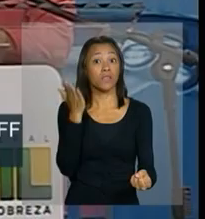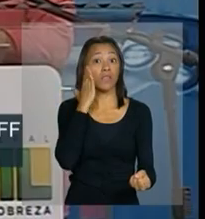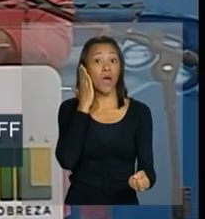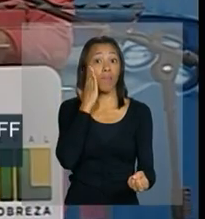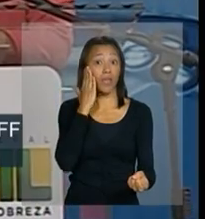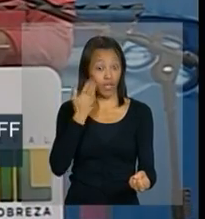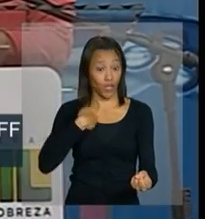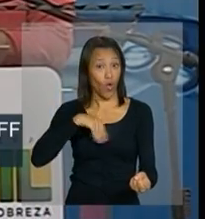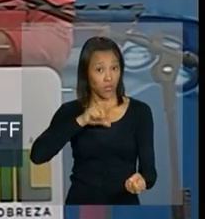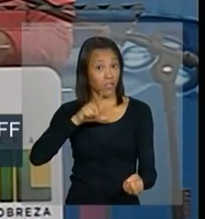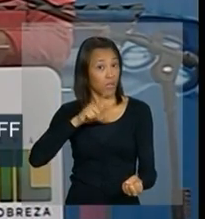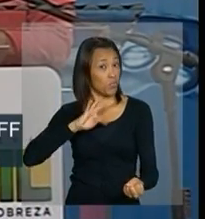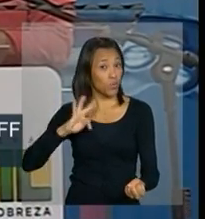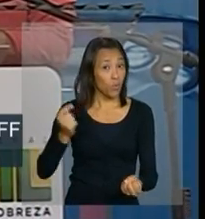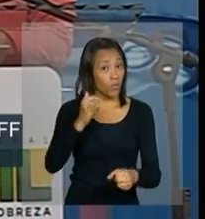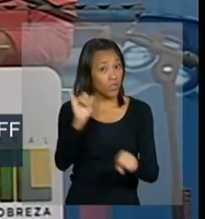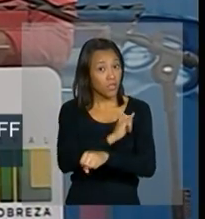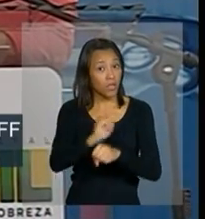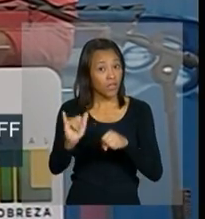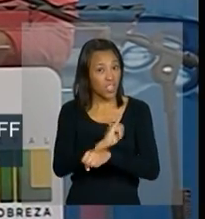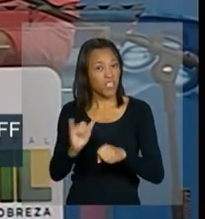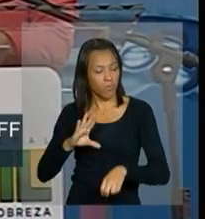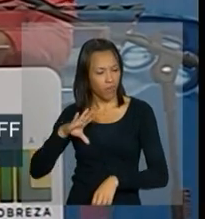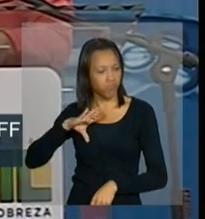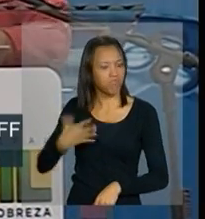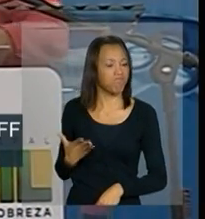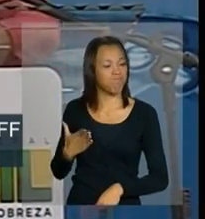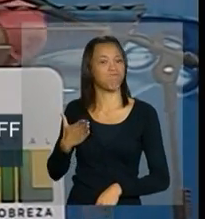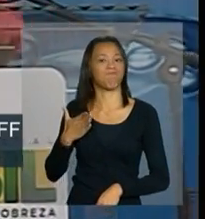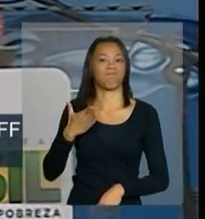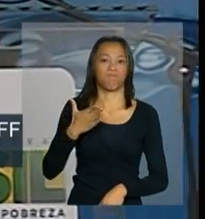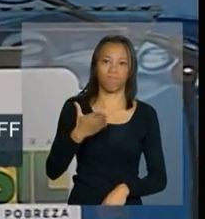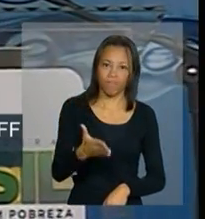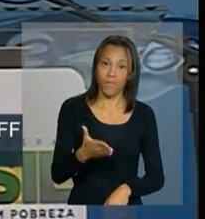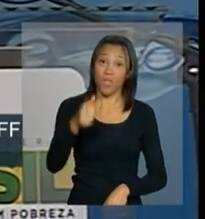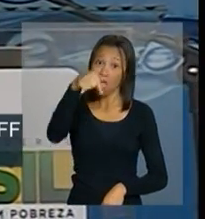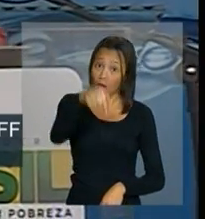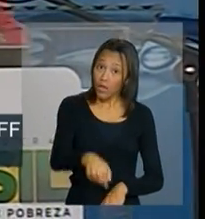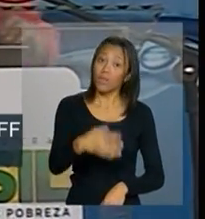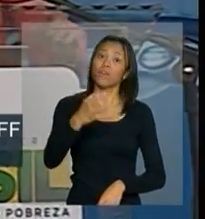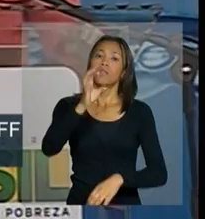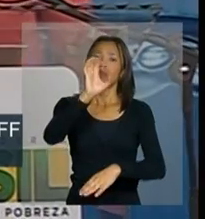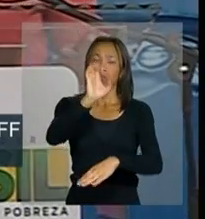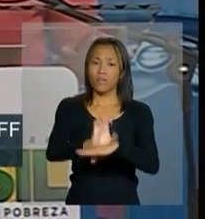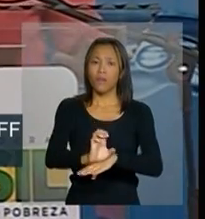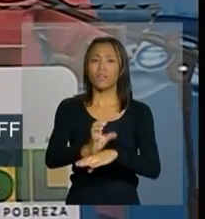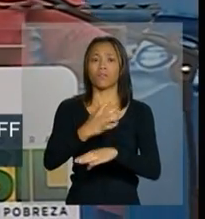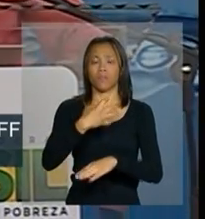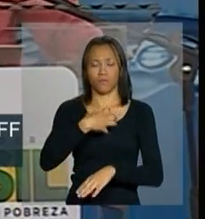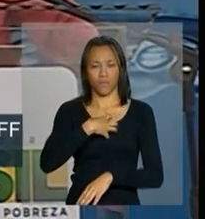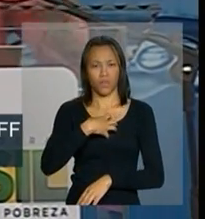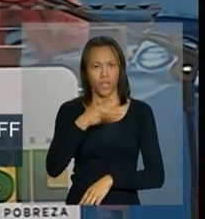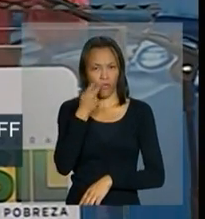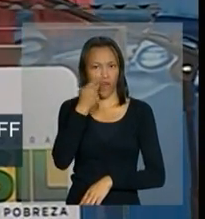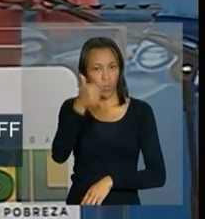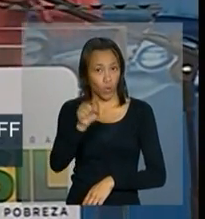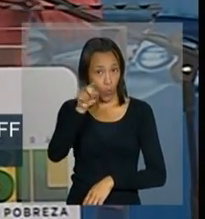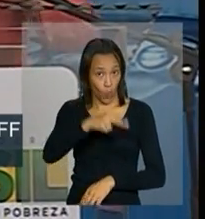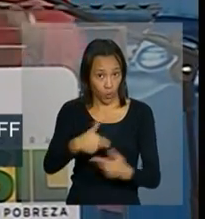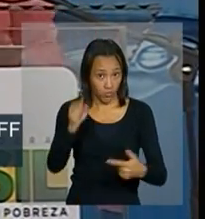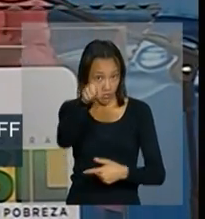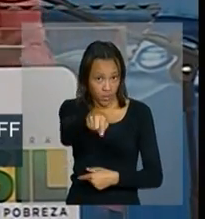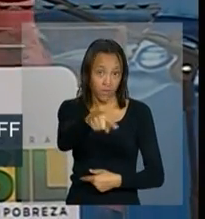temos todos os recursos para enfrentá-la. E aqui na Bahia eu quero dizer outra coisa para vocês.